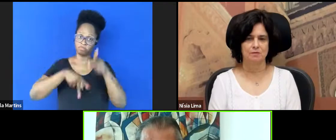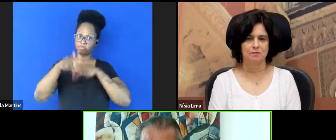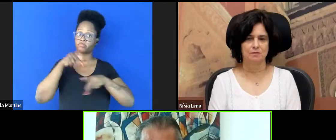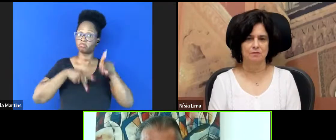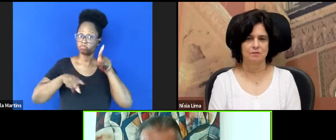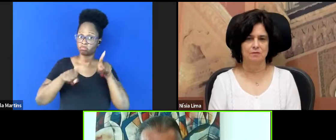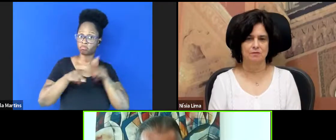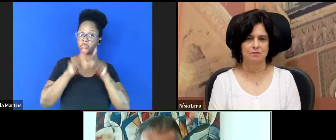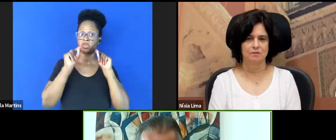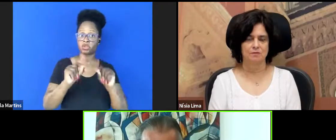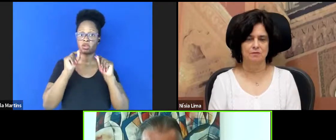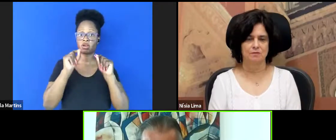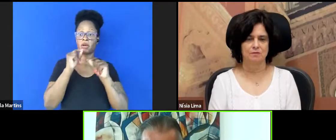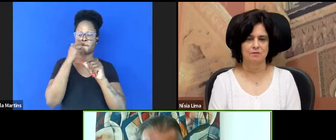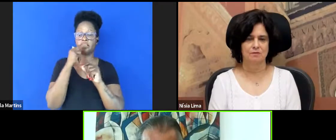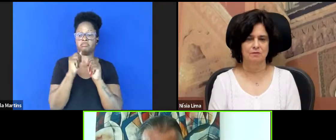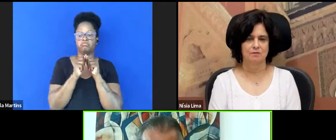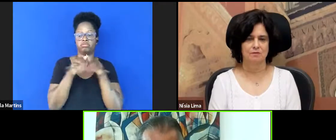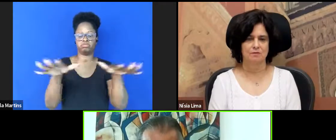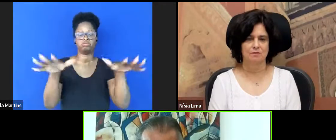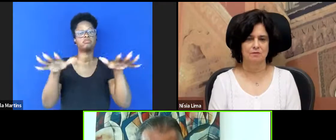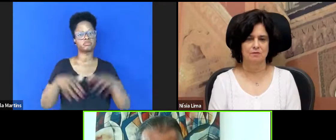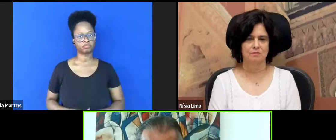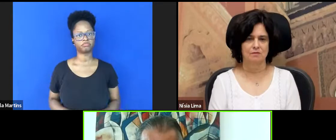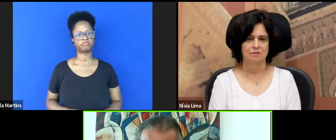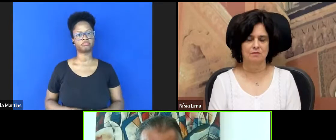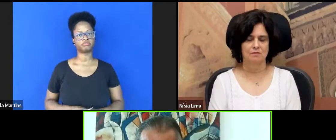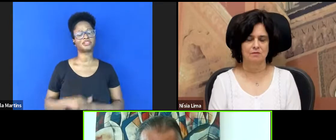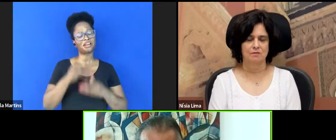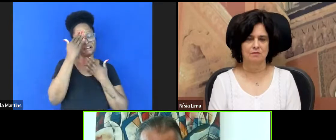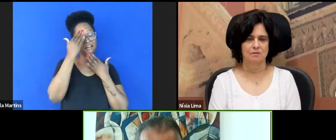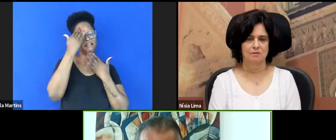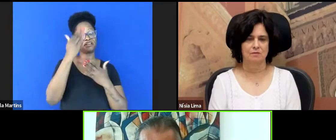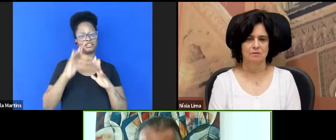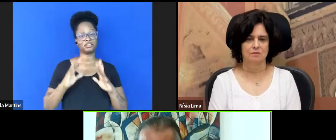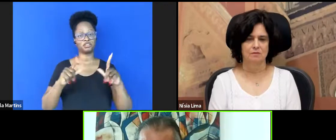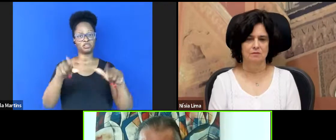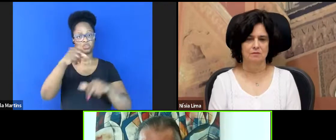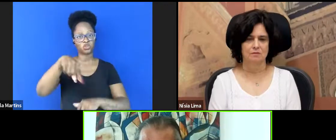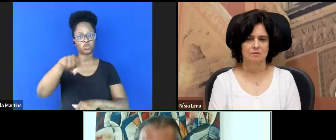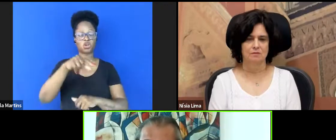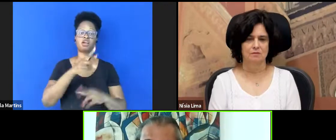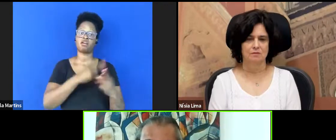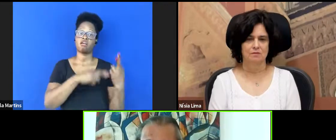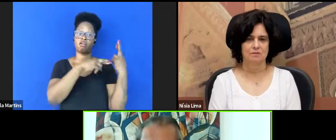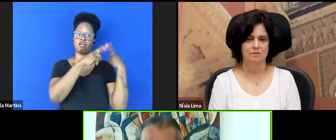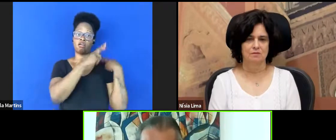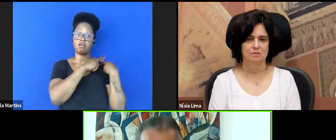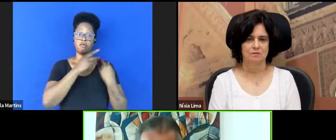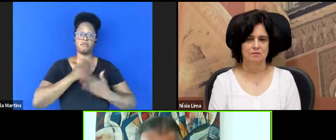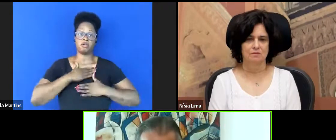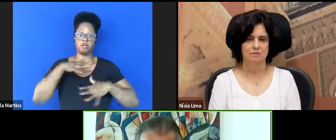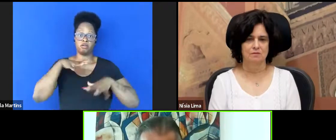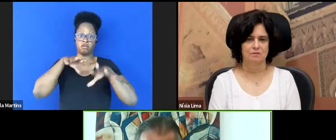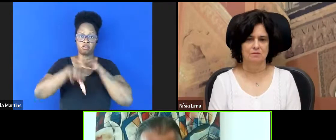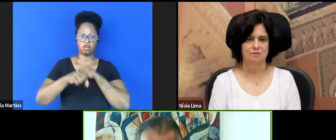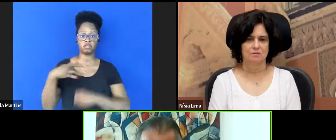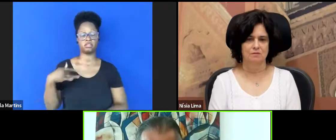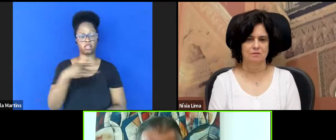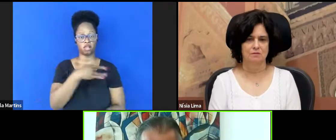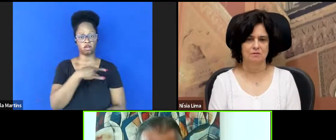forma descentralizada. Agradeço a todos os responsáveis pela minha formação em saúde